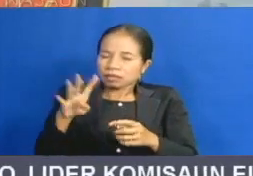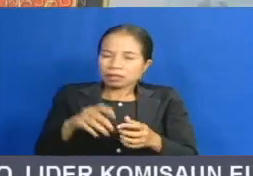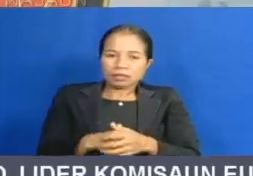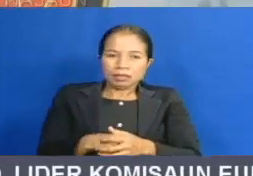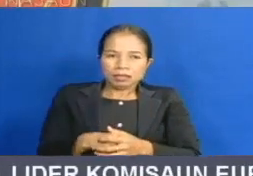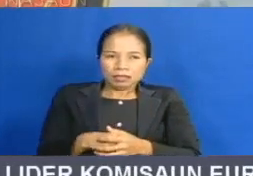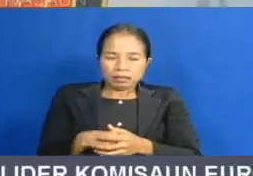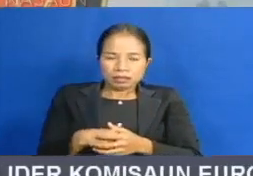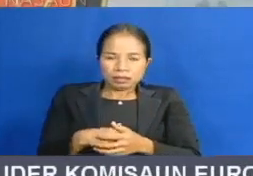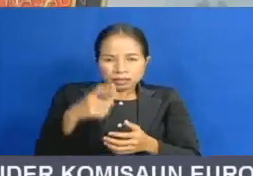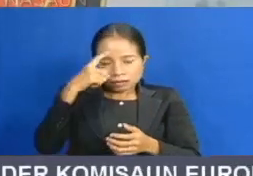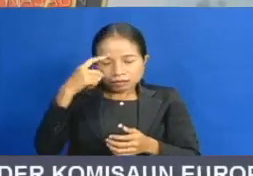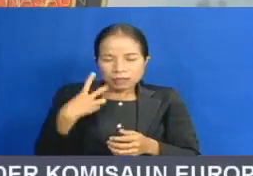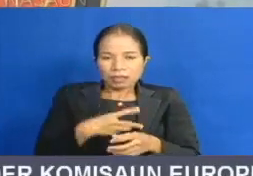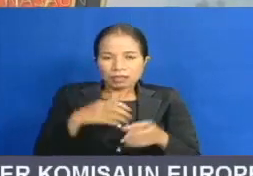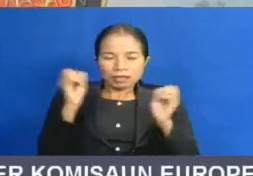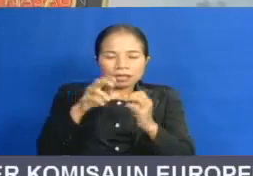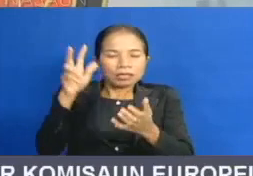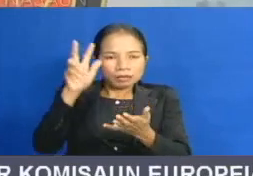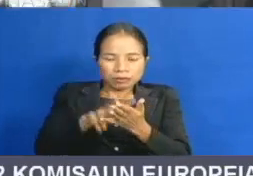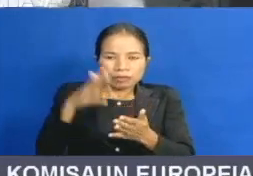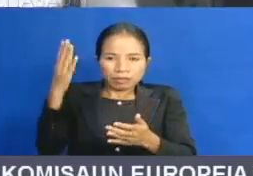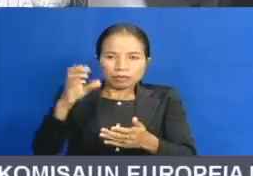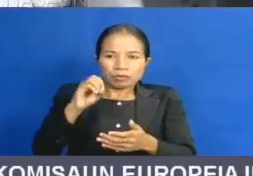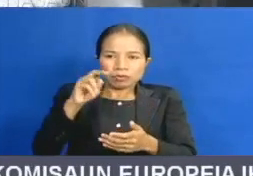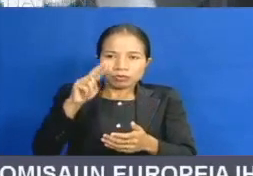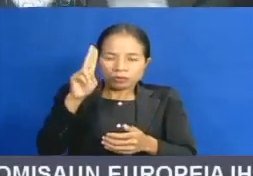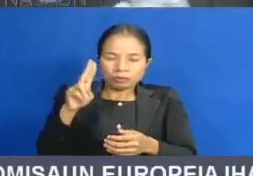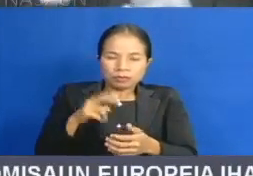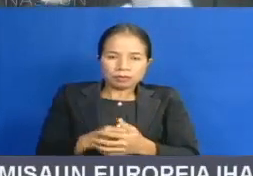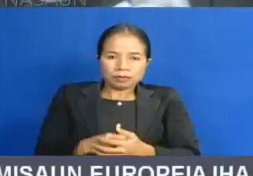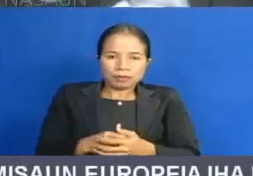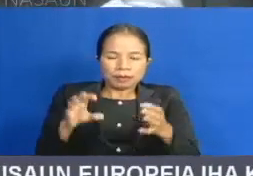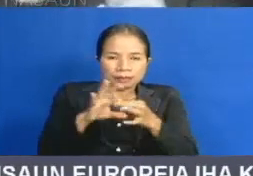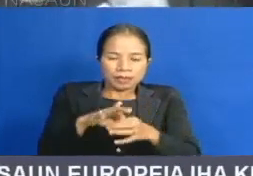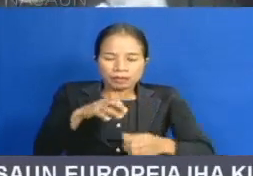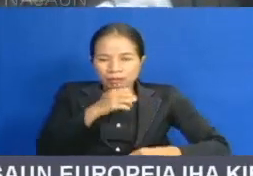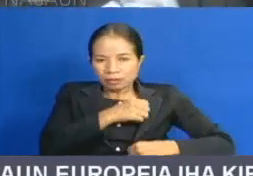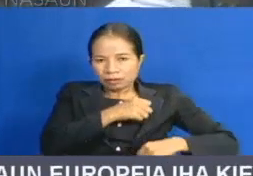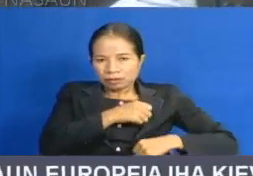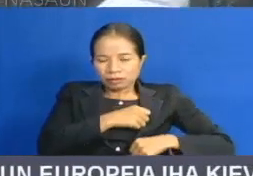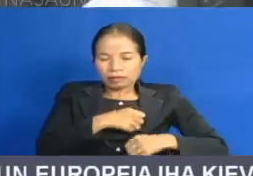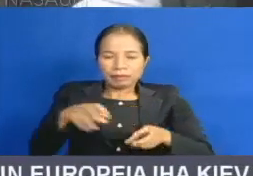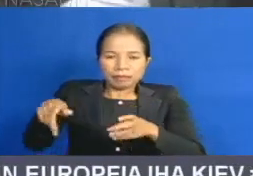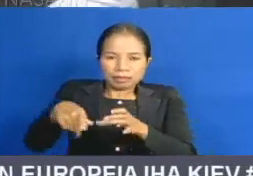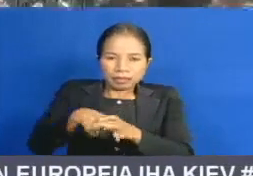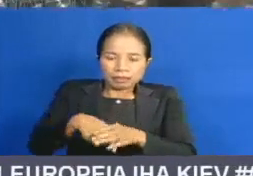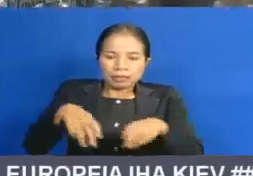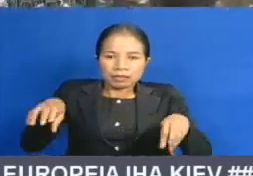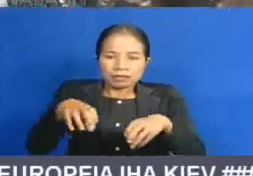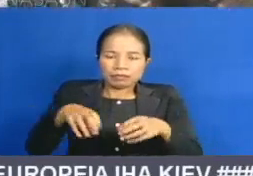kita rompetia tamba ita laia akreditasau ia ONU. Antes ne membros FF de Teli participa ona